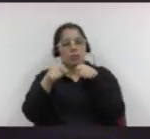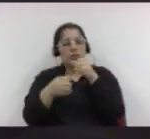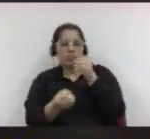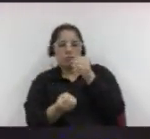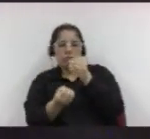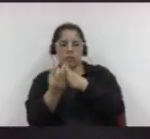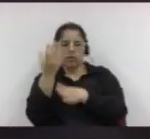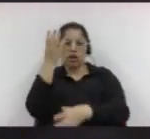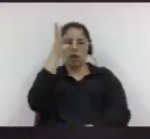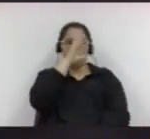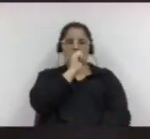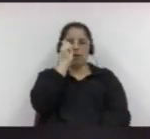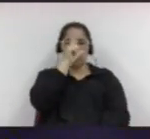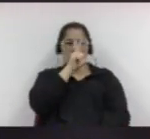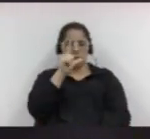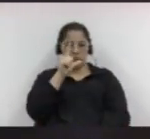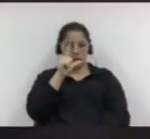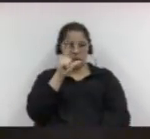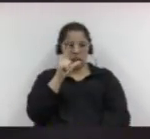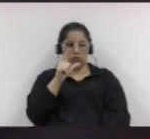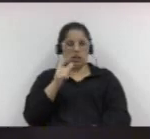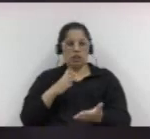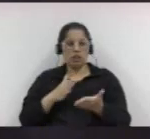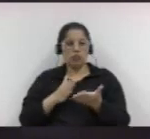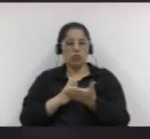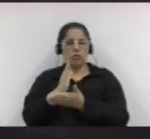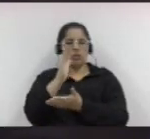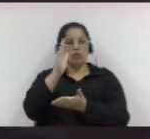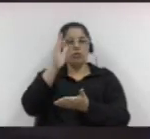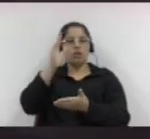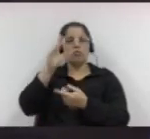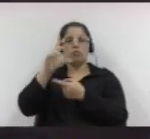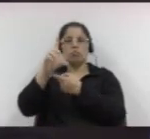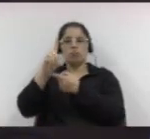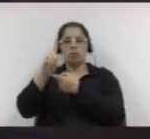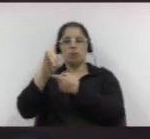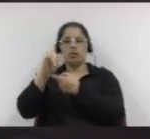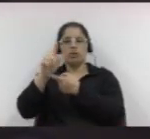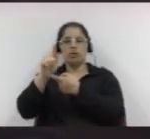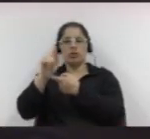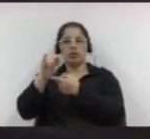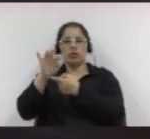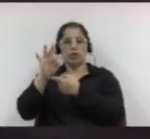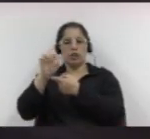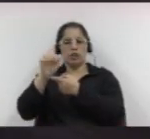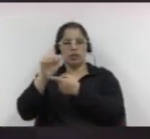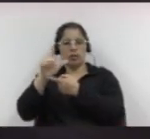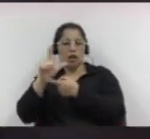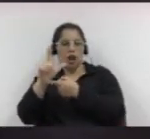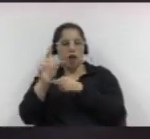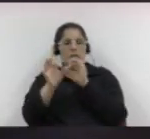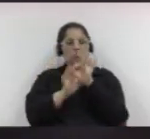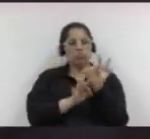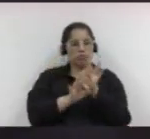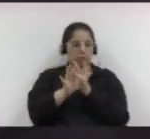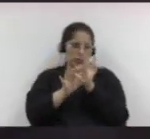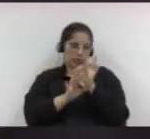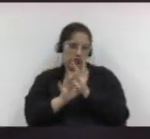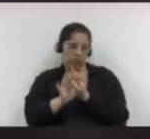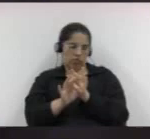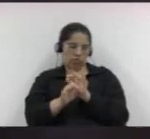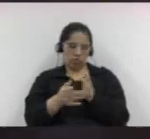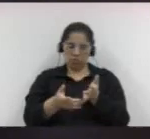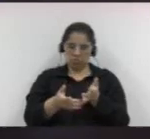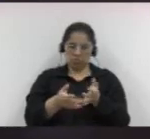a aprovação digital de projetos, visto que quando a pessoa vai construir uma casa ou construir